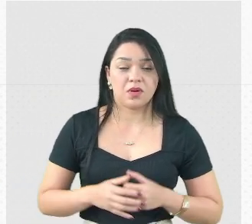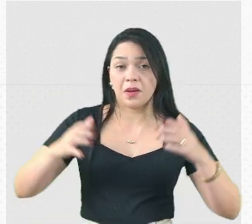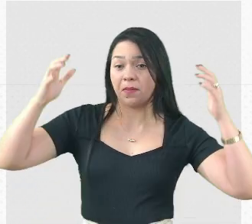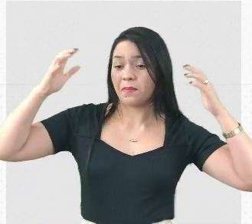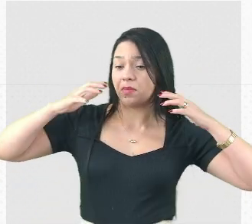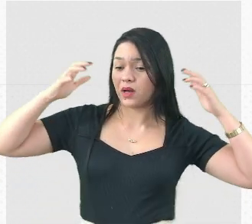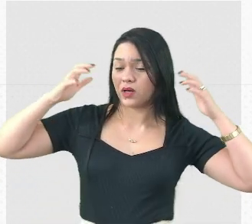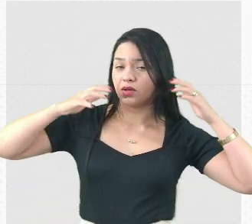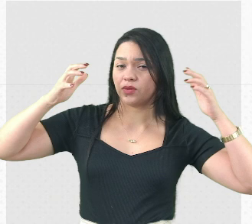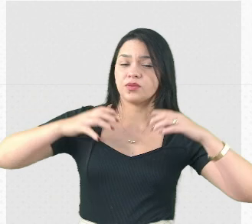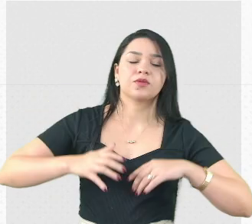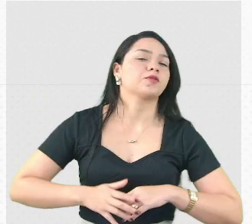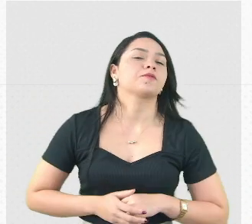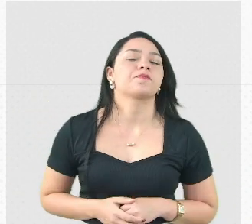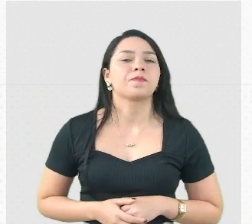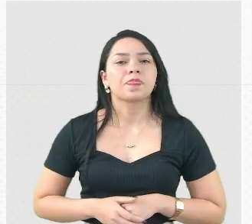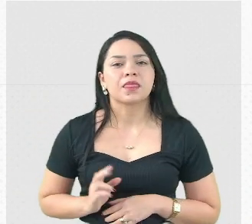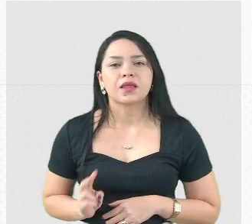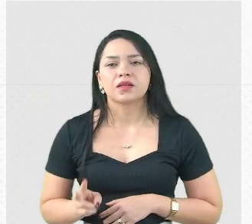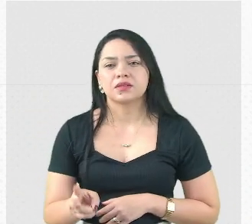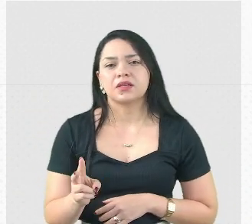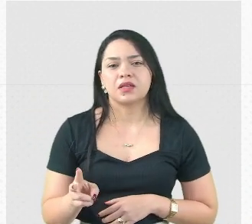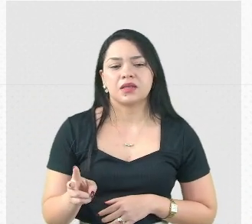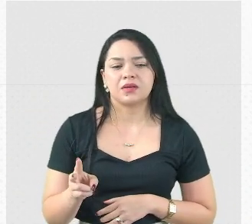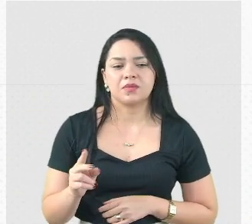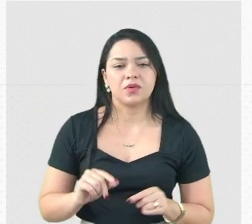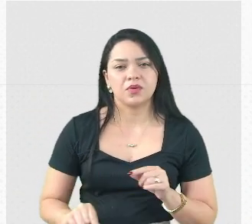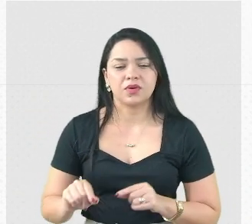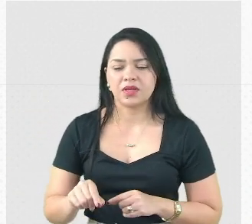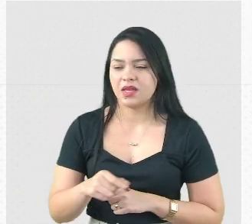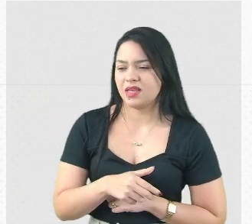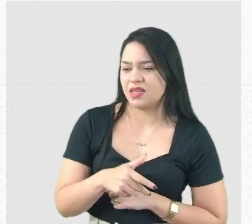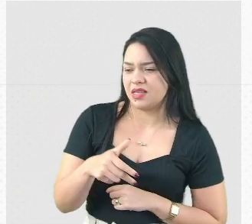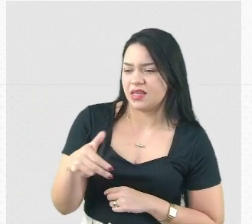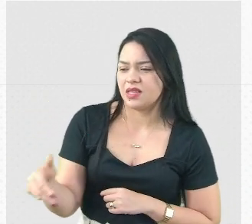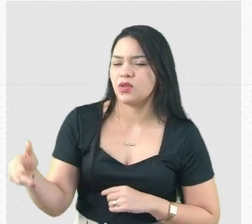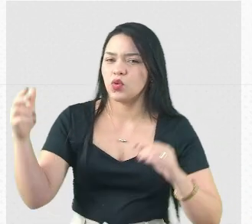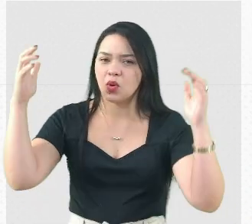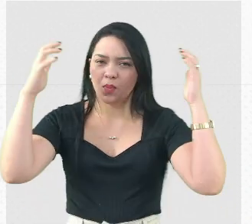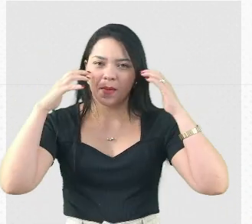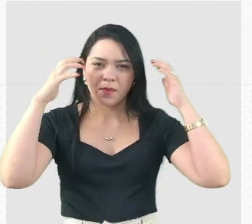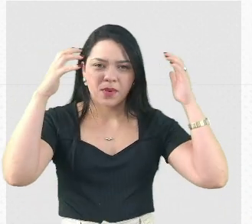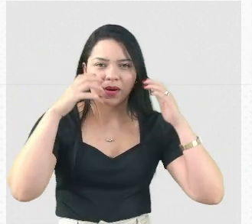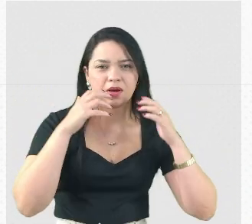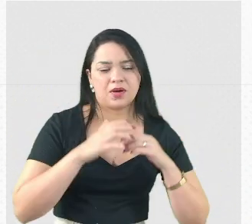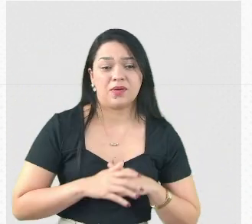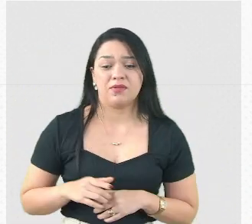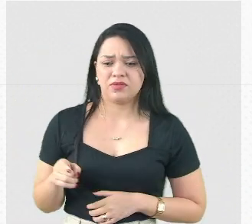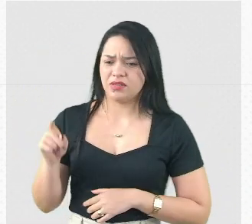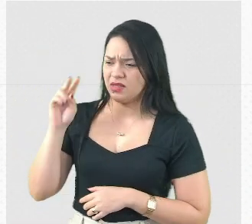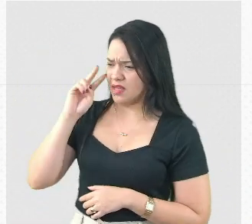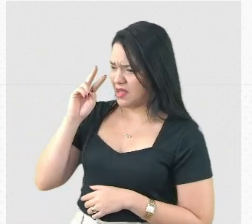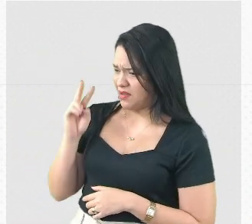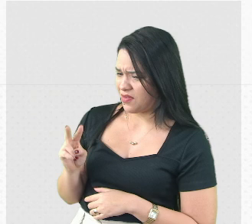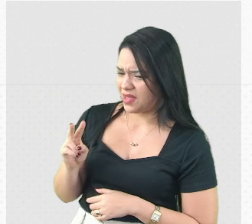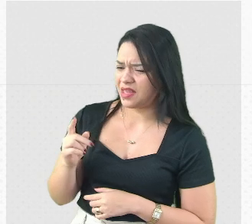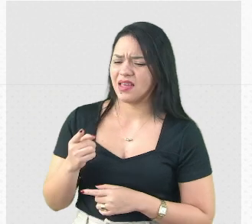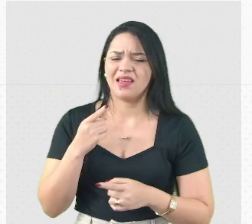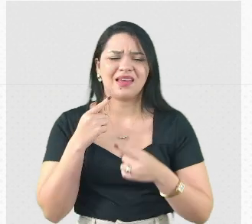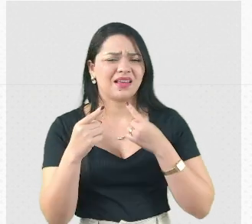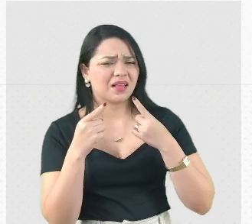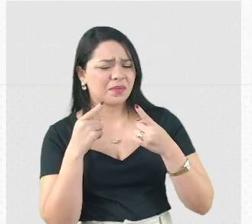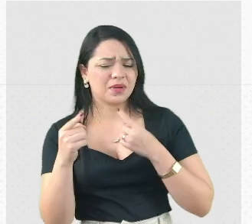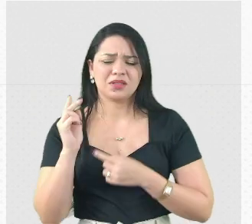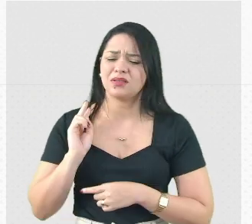banho. Sempre a série começa assim, eles indo tomar banho. E você vê eles reclamando o